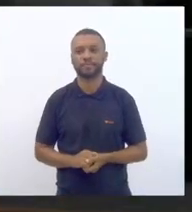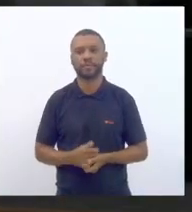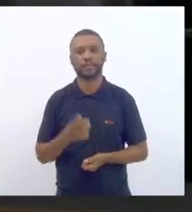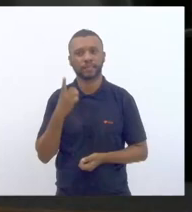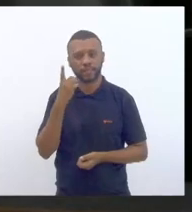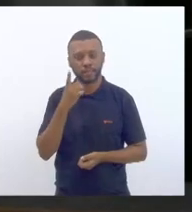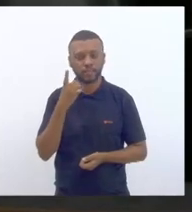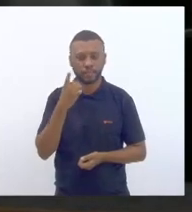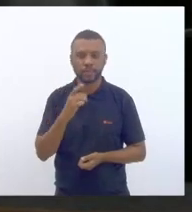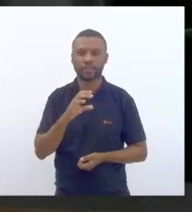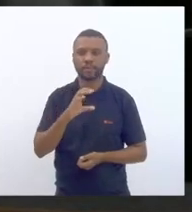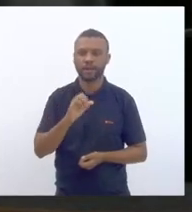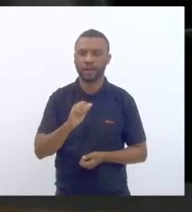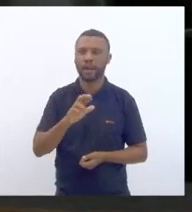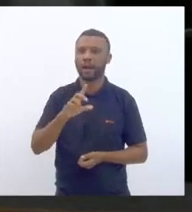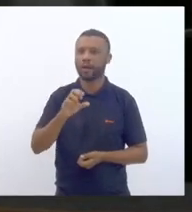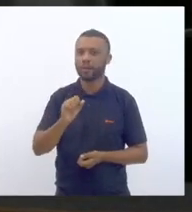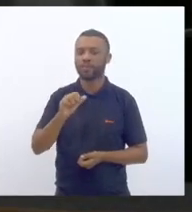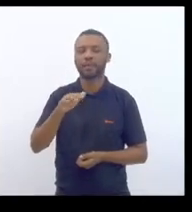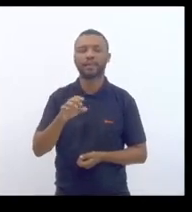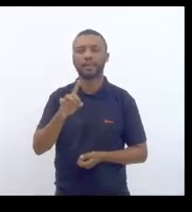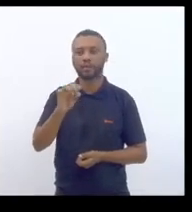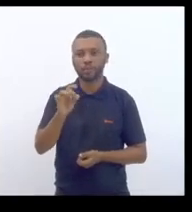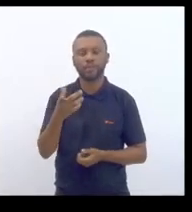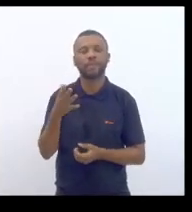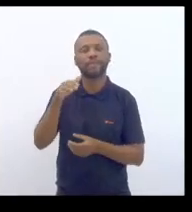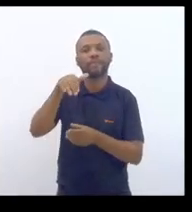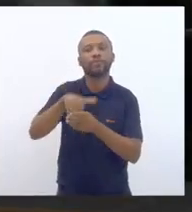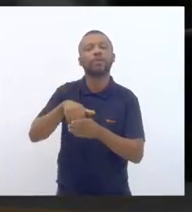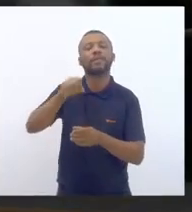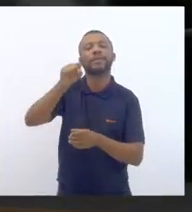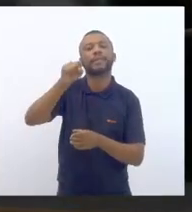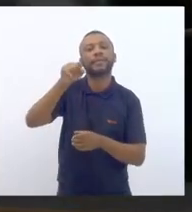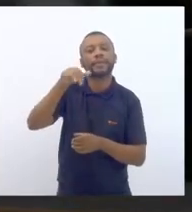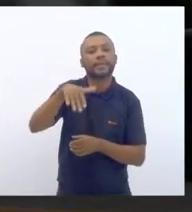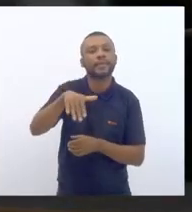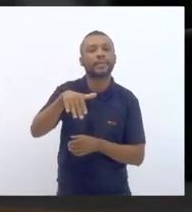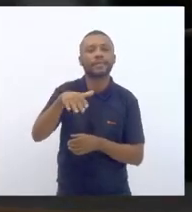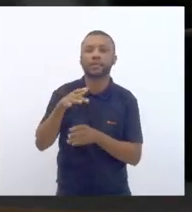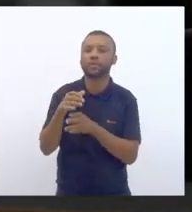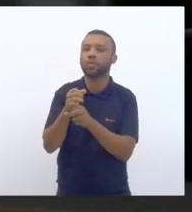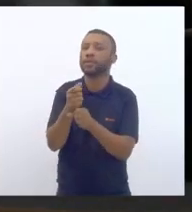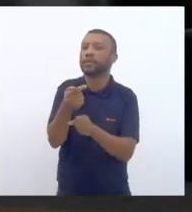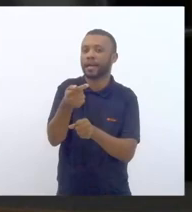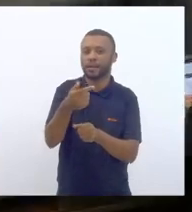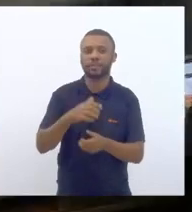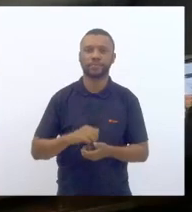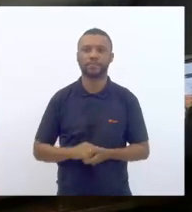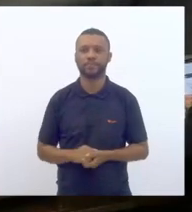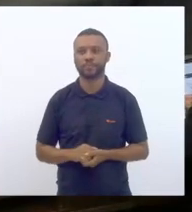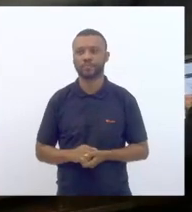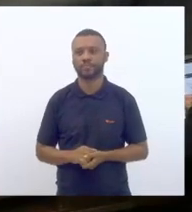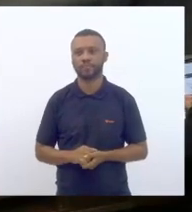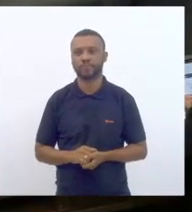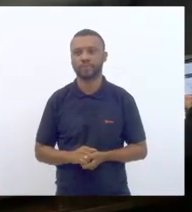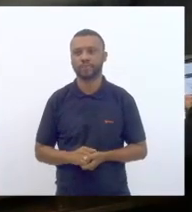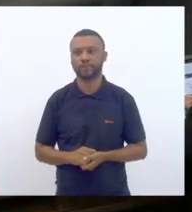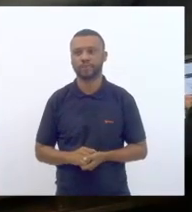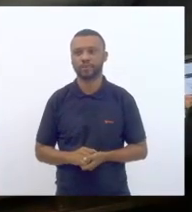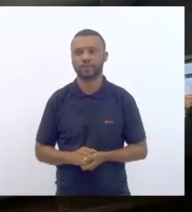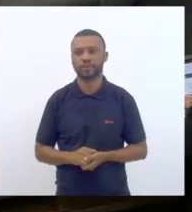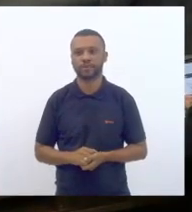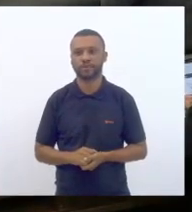Deputado Carlos Macedo. Sim, presidente. Carlos Macedo, sim, 7. Aqui ainda tem que ser bom de ouvir, está surdo já há muito